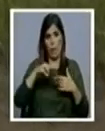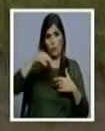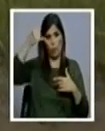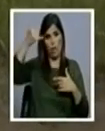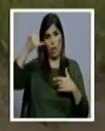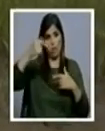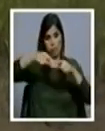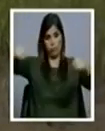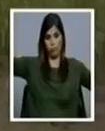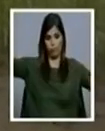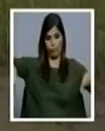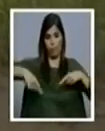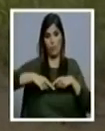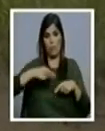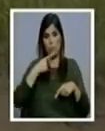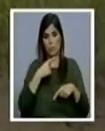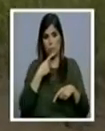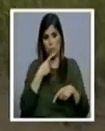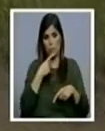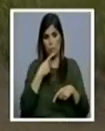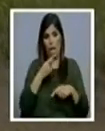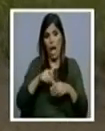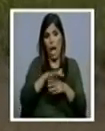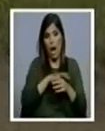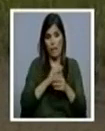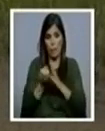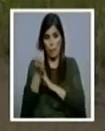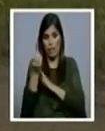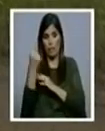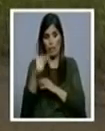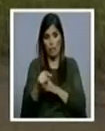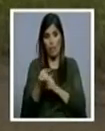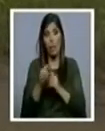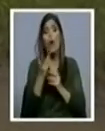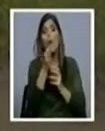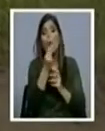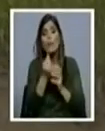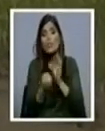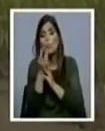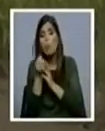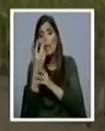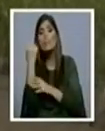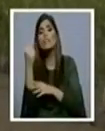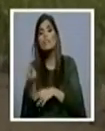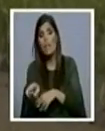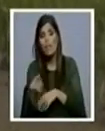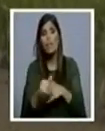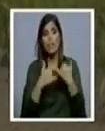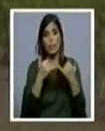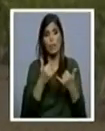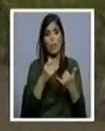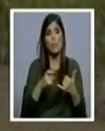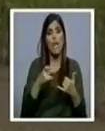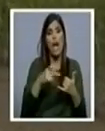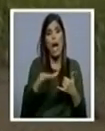quadrado, conseguimos perceber qual é a área coberta pela planta, depois também qual é a densidade que ela apresenta e depois também a